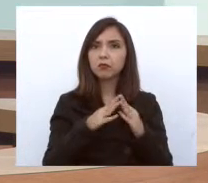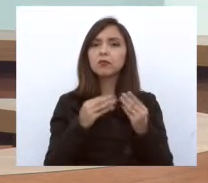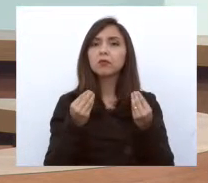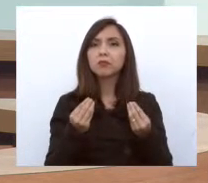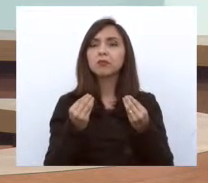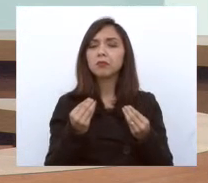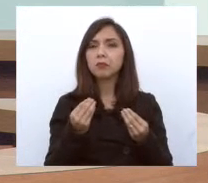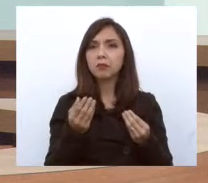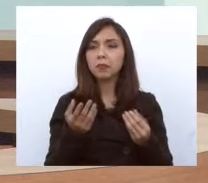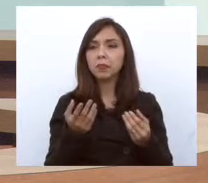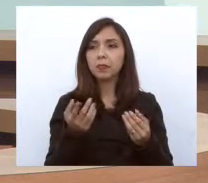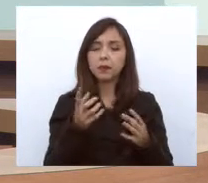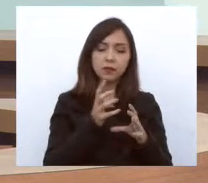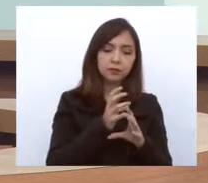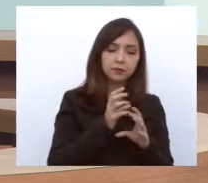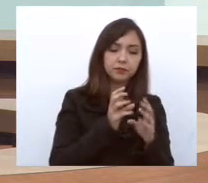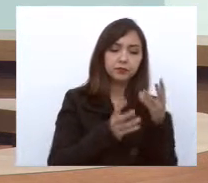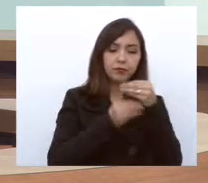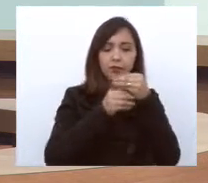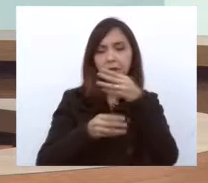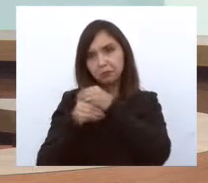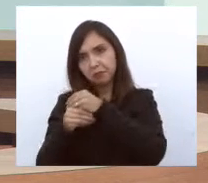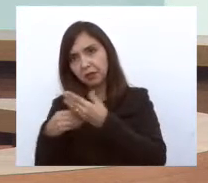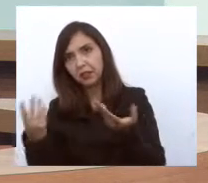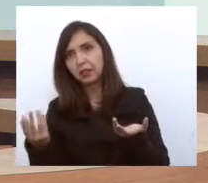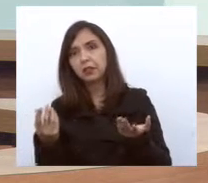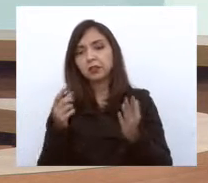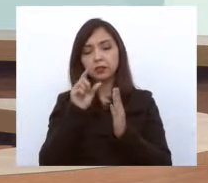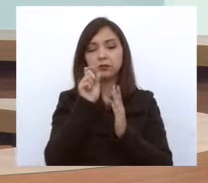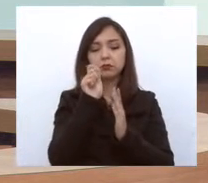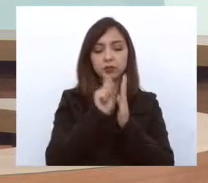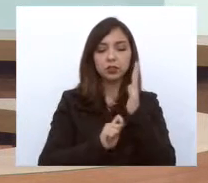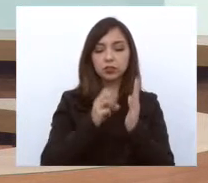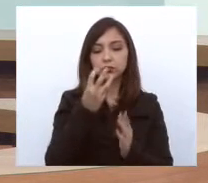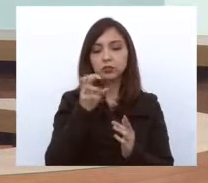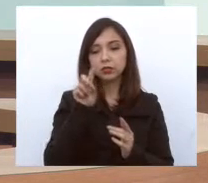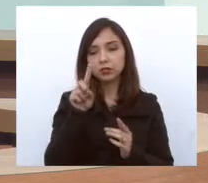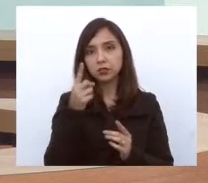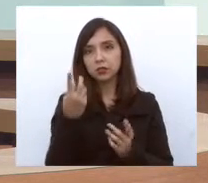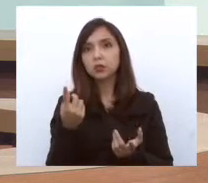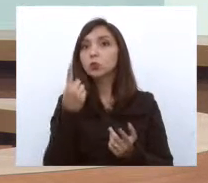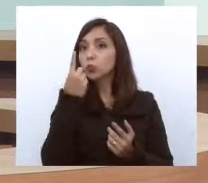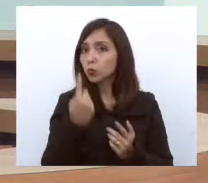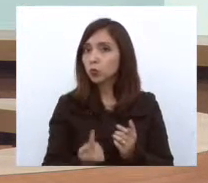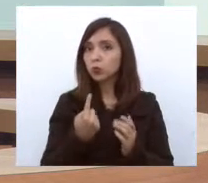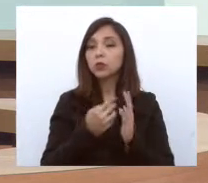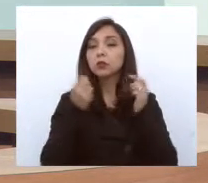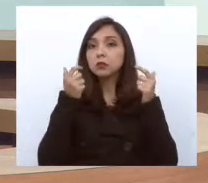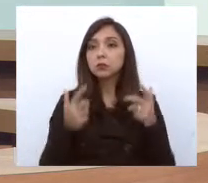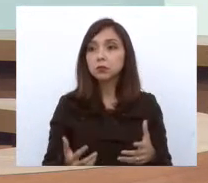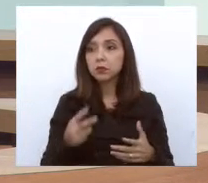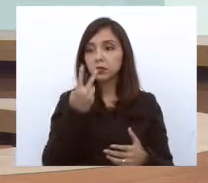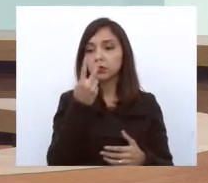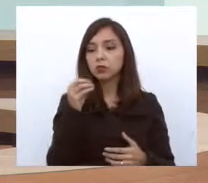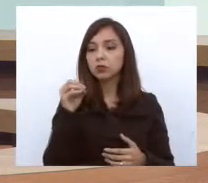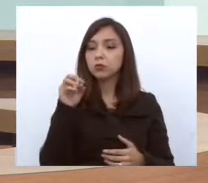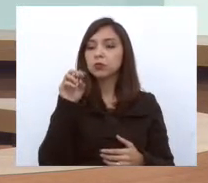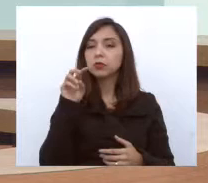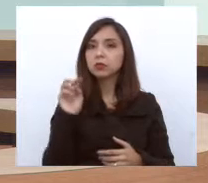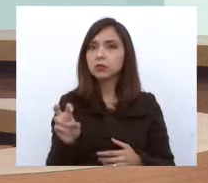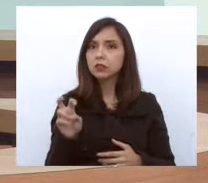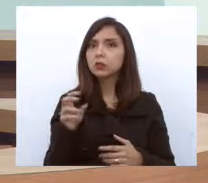razão as emendas, ou o que diz o artigo 35, parágrafo único da lei 7.405, 2015, não